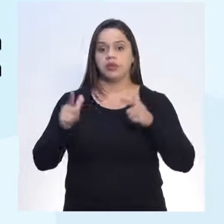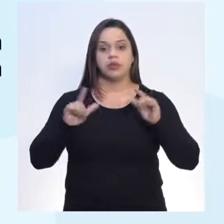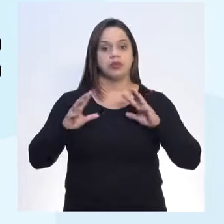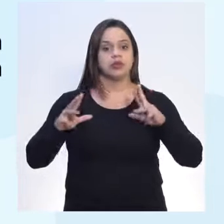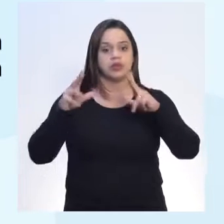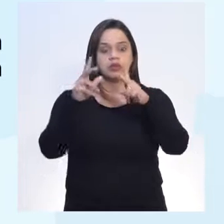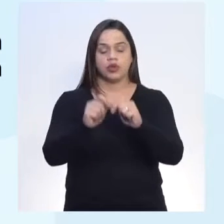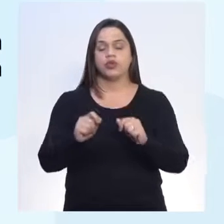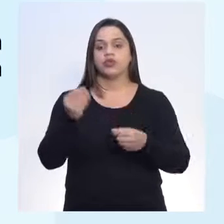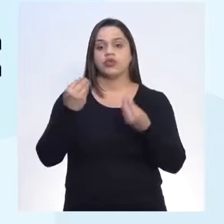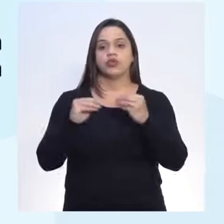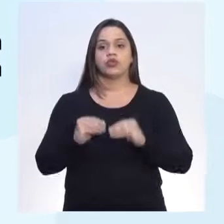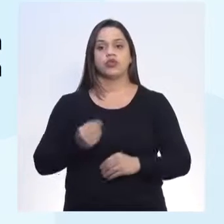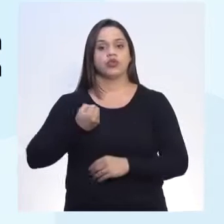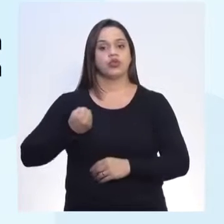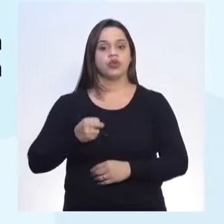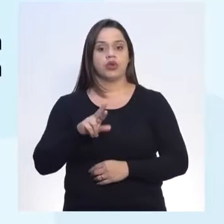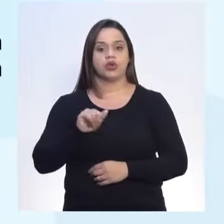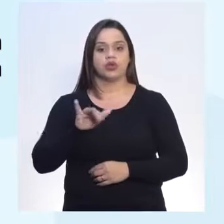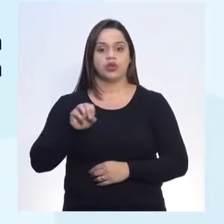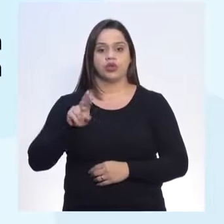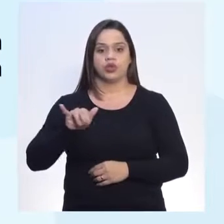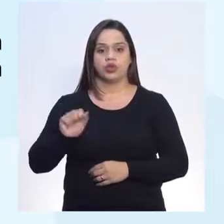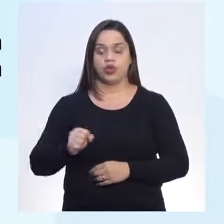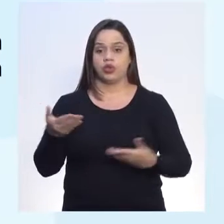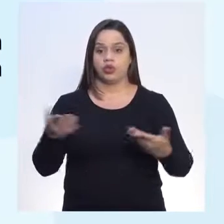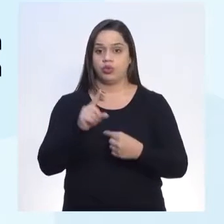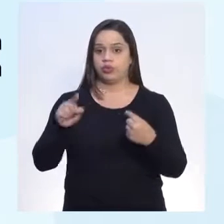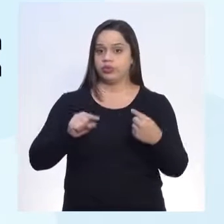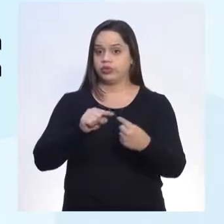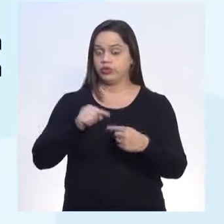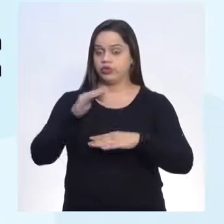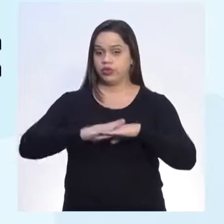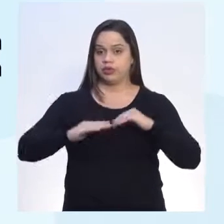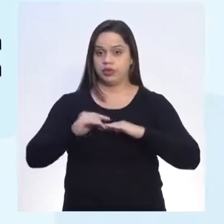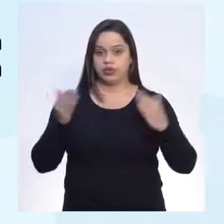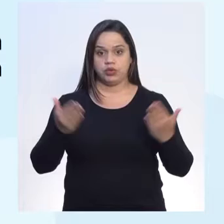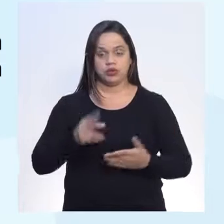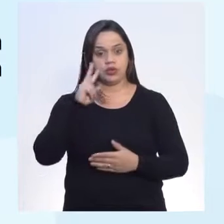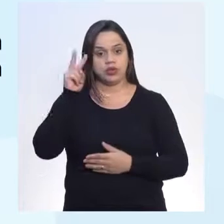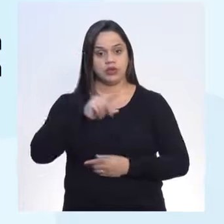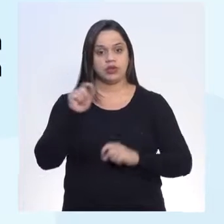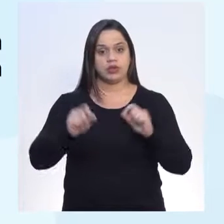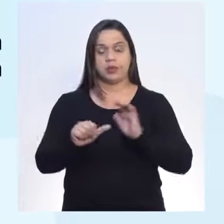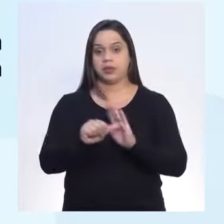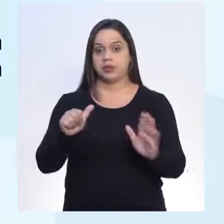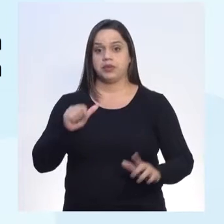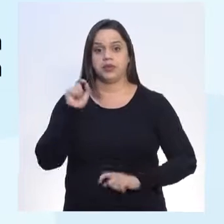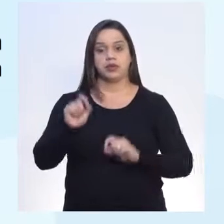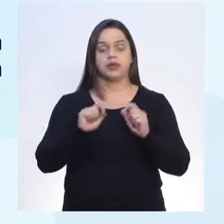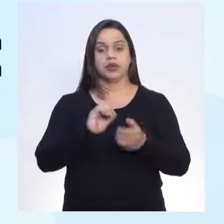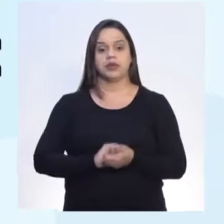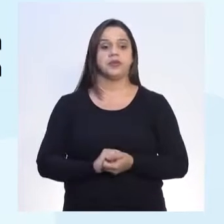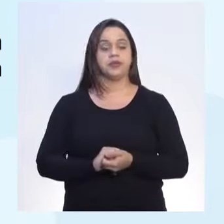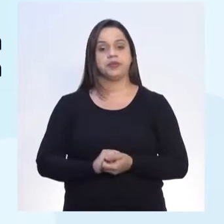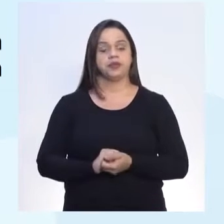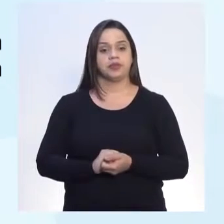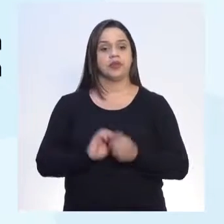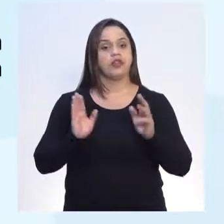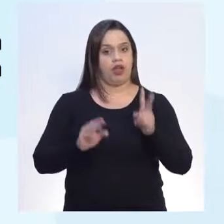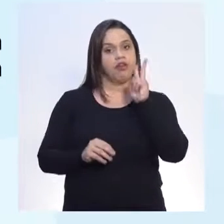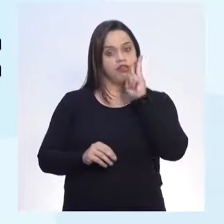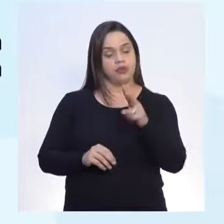com os números racionais. Então, essa habilidade hoje, que vocês viram, então, a primeira coisa, nós vimos o que é um